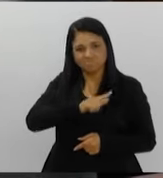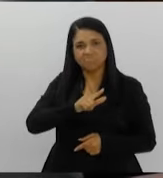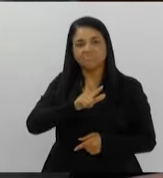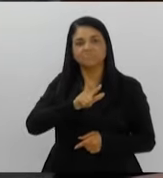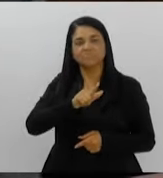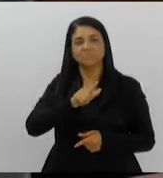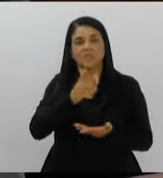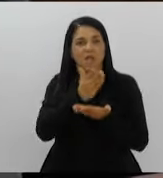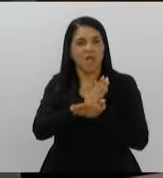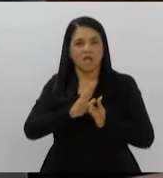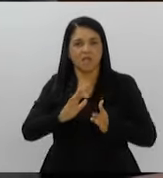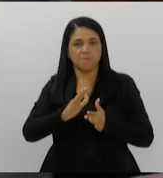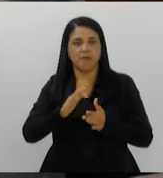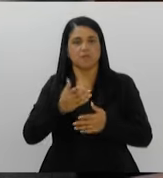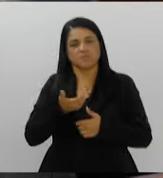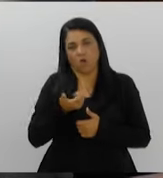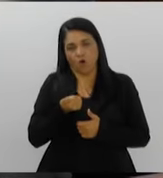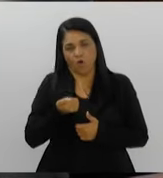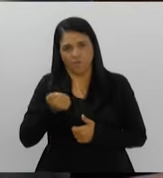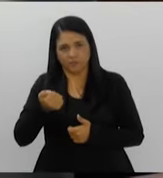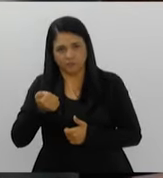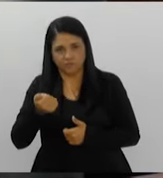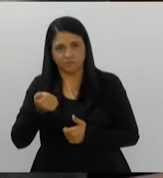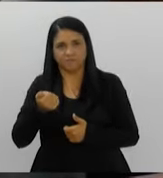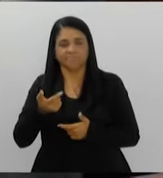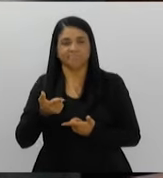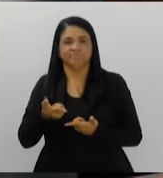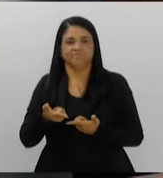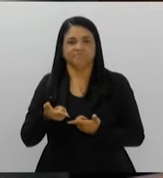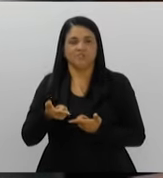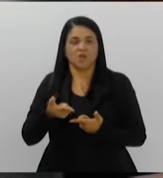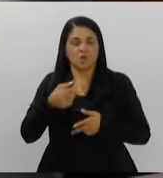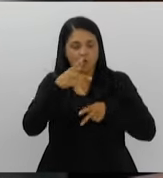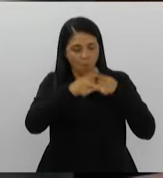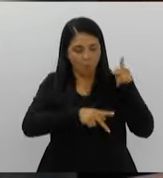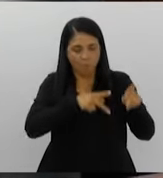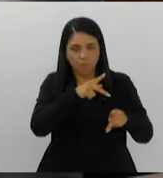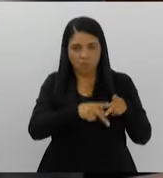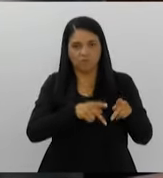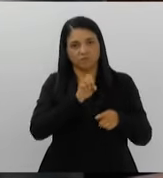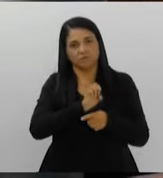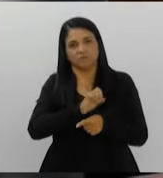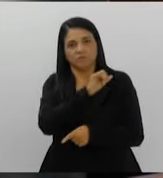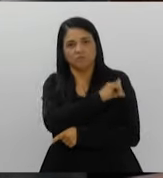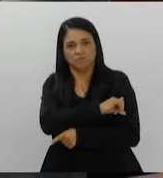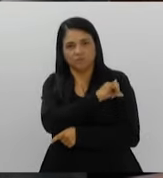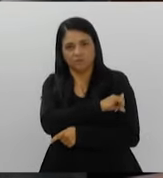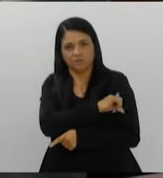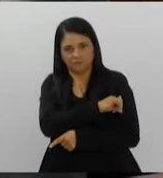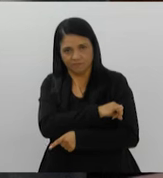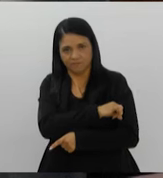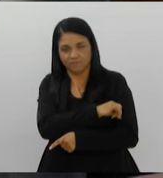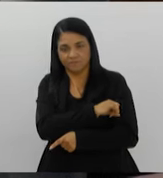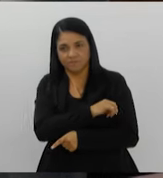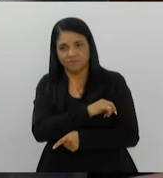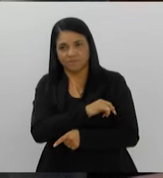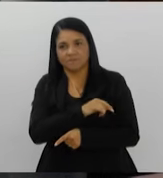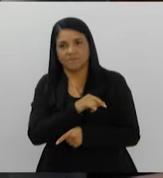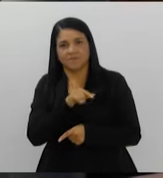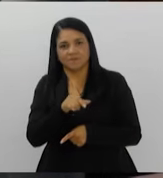essa excrescência, com essa covardia, com esse escárnio ao povo do Rio de Janeiro, com esse antro